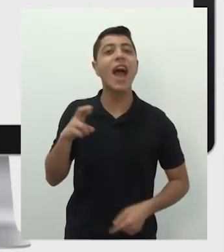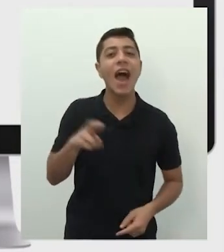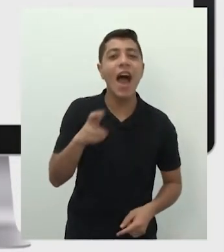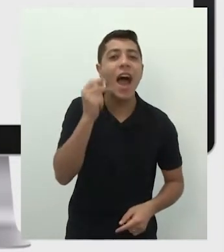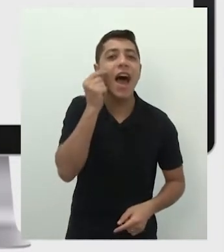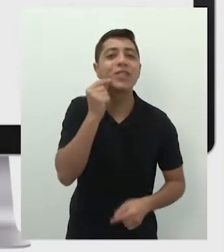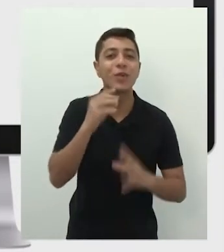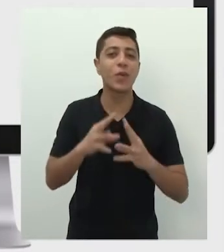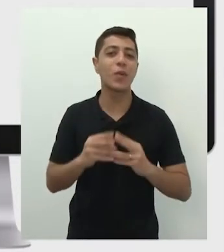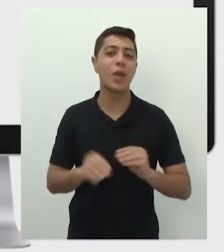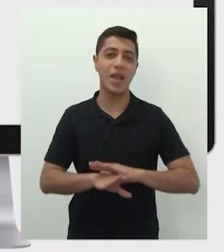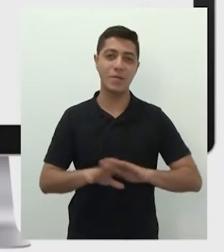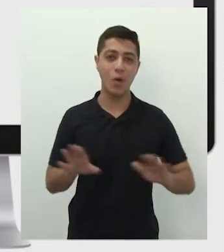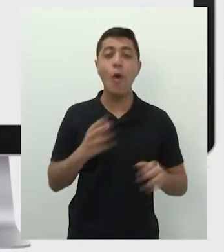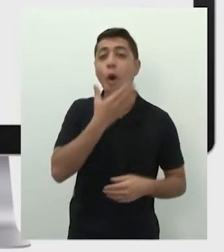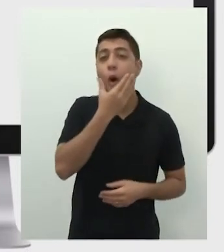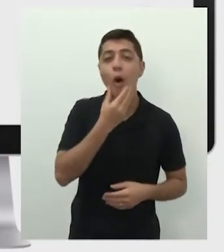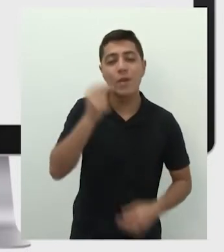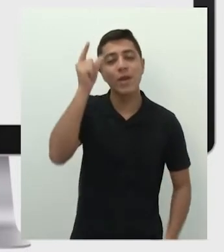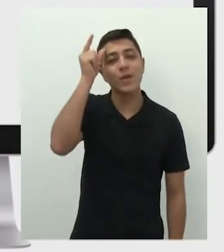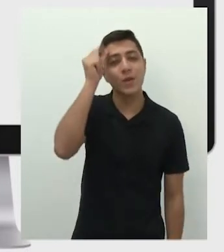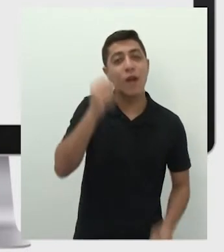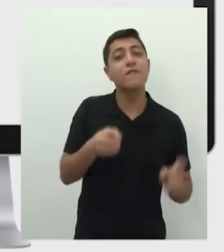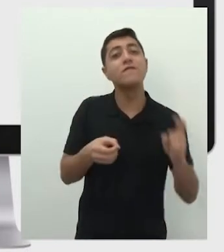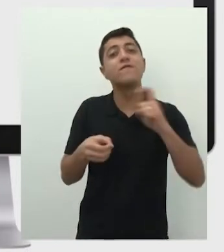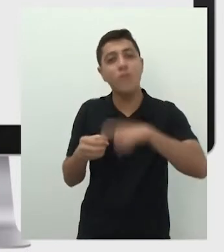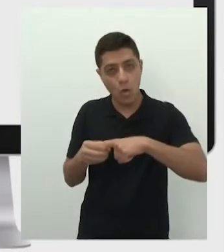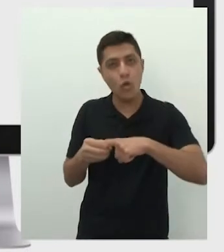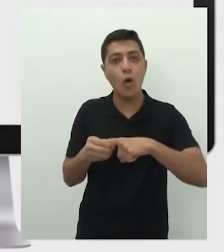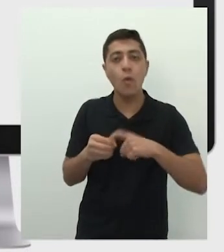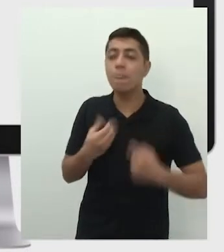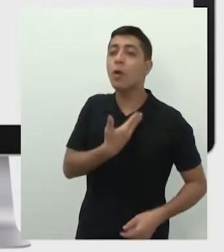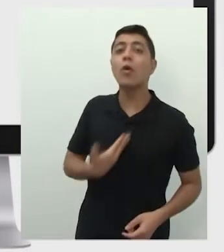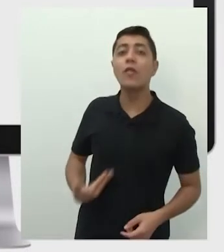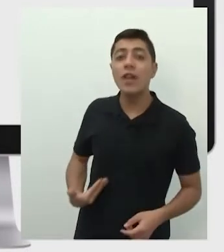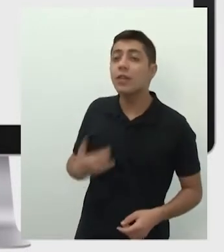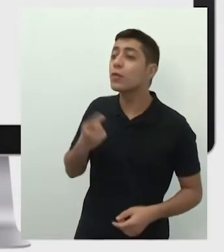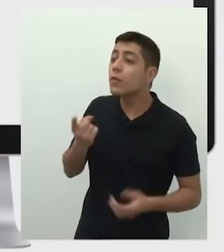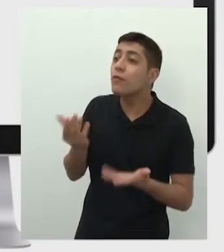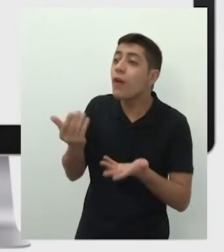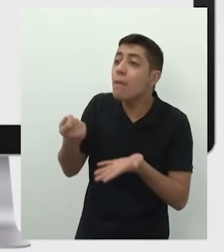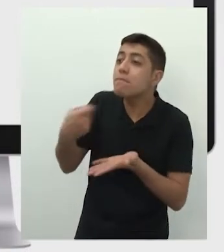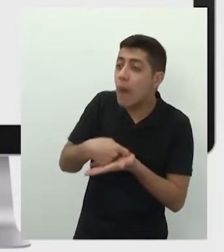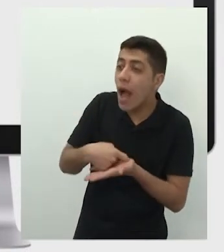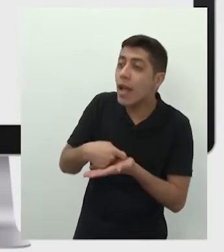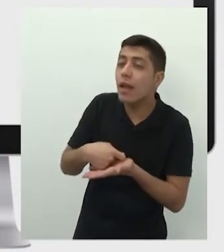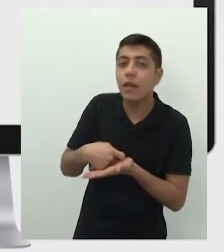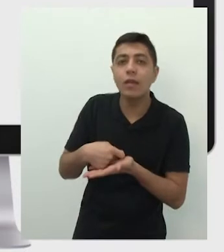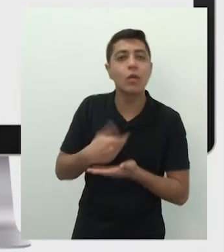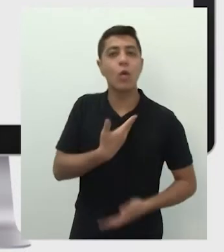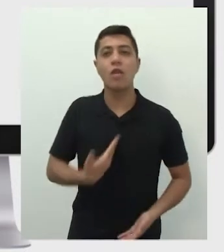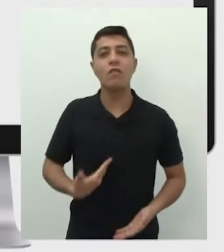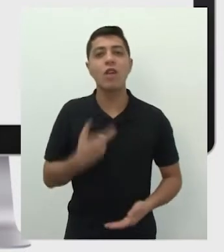para ele aquilo que era prometido. Deram uma moeda só e se vira. Ele ficou muito